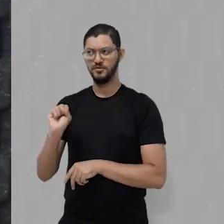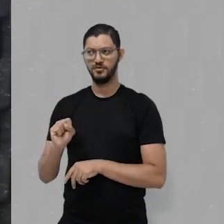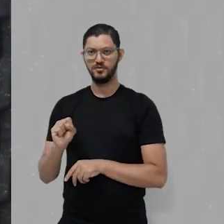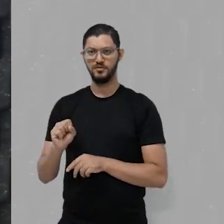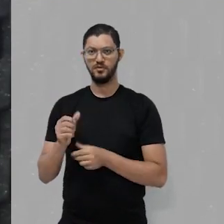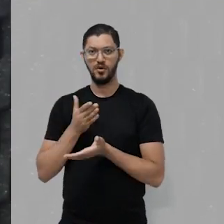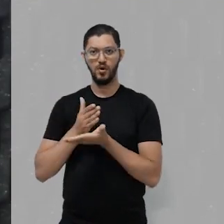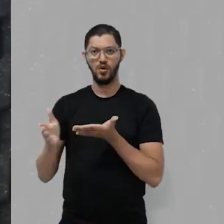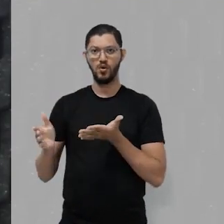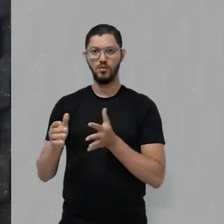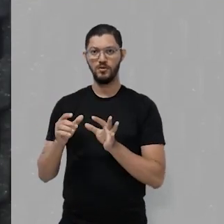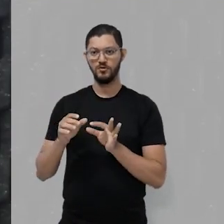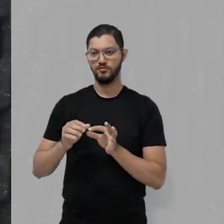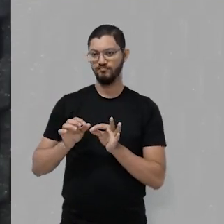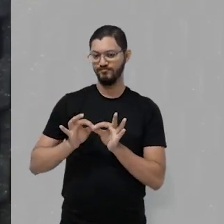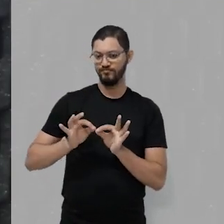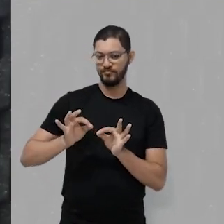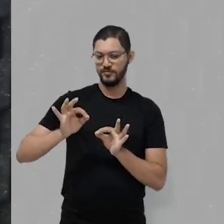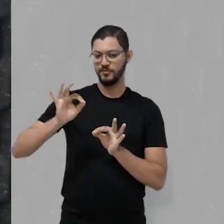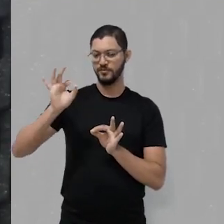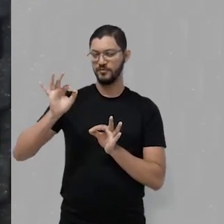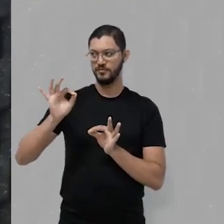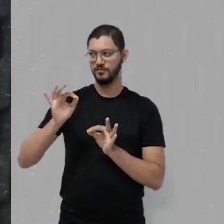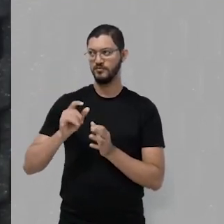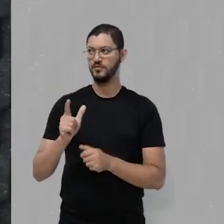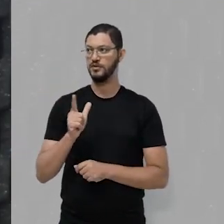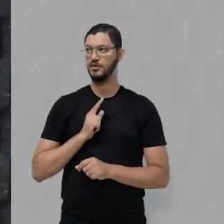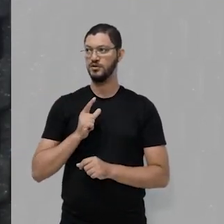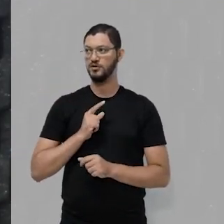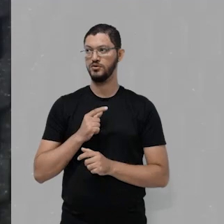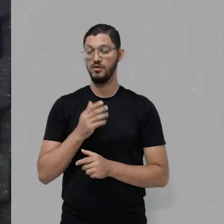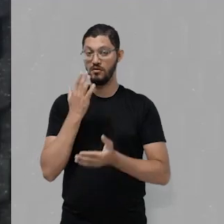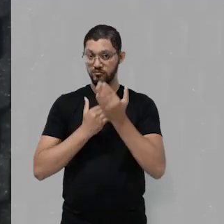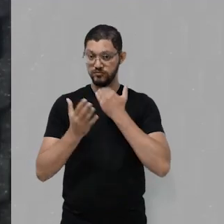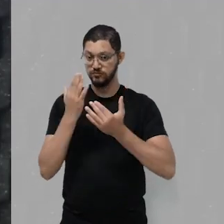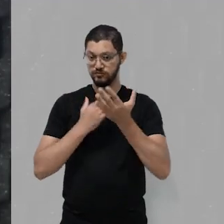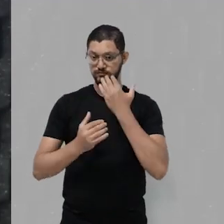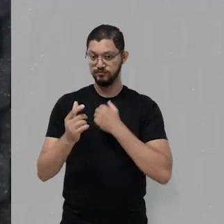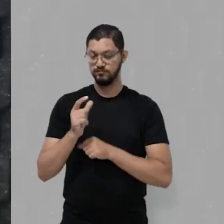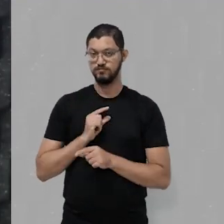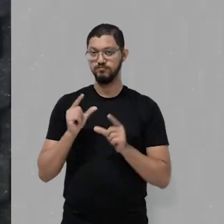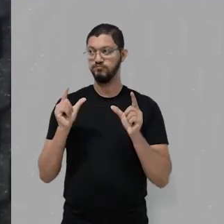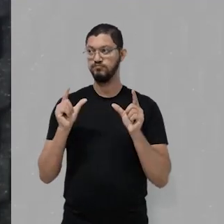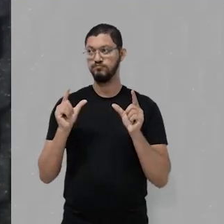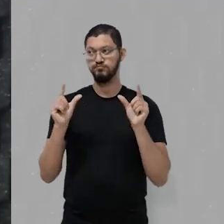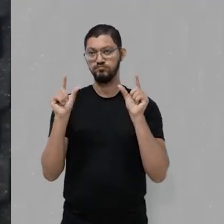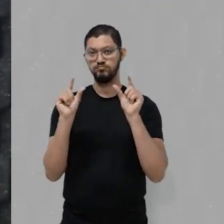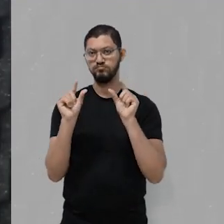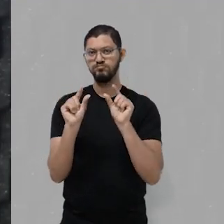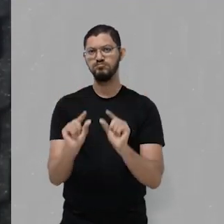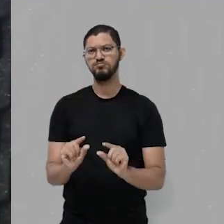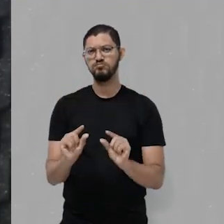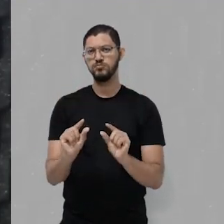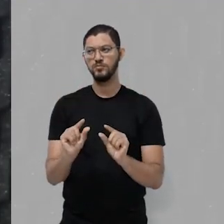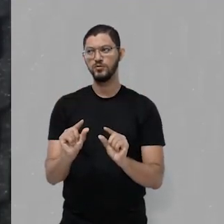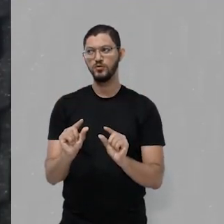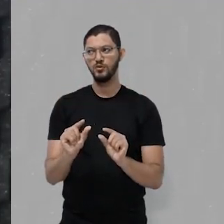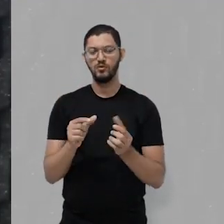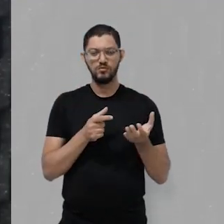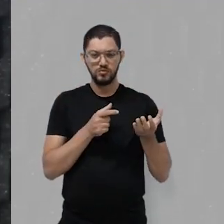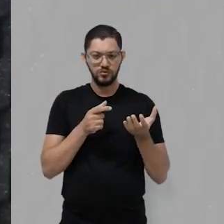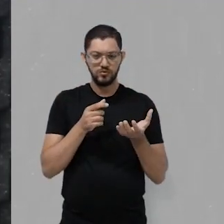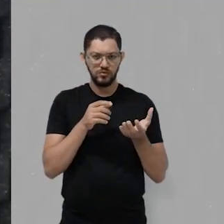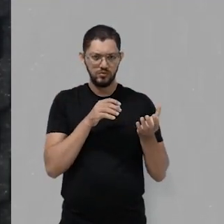também começou a aumentar. Ora, tinha muito alimento disponível para pouco